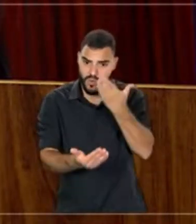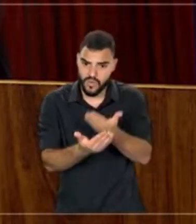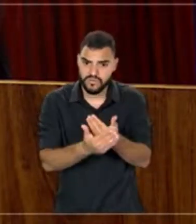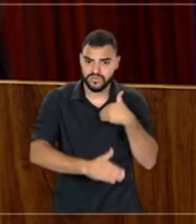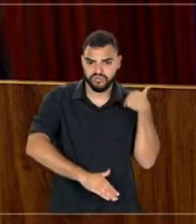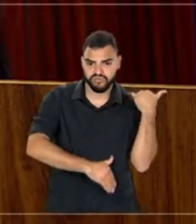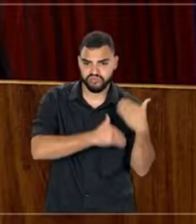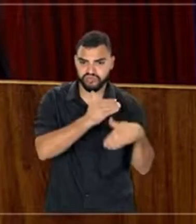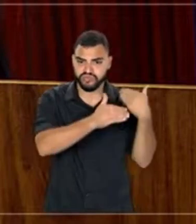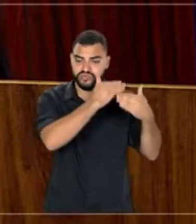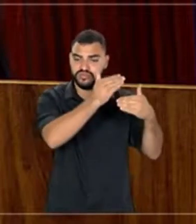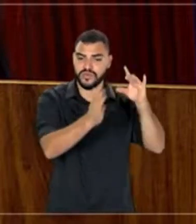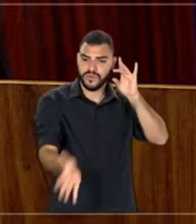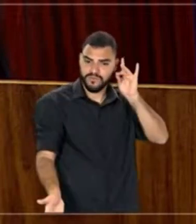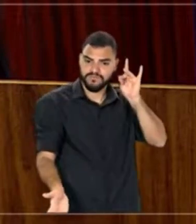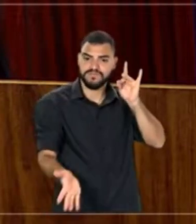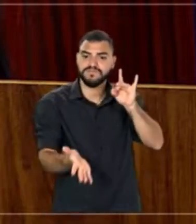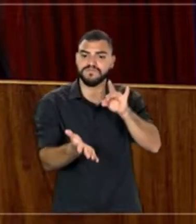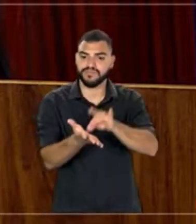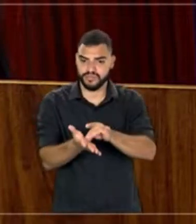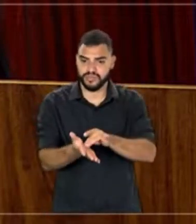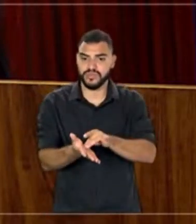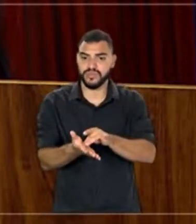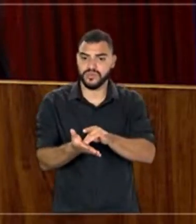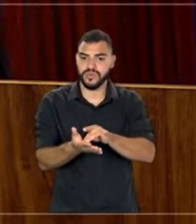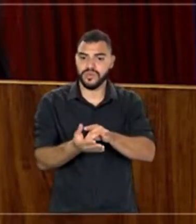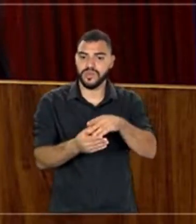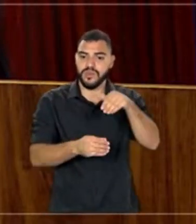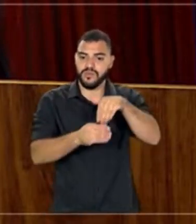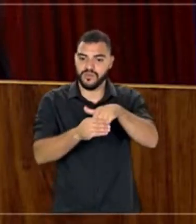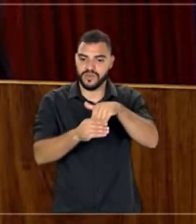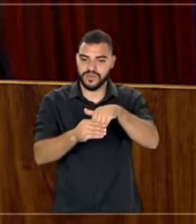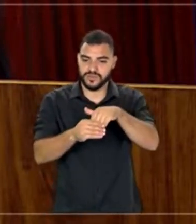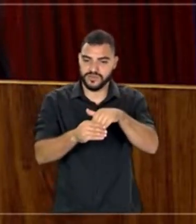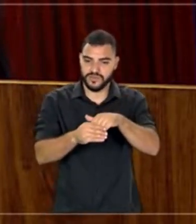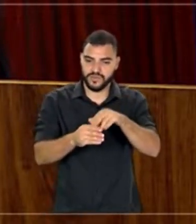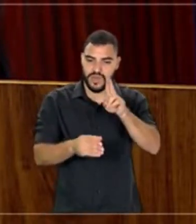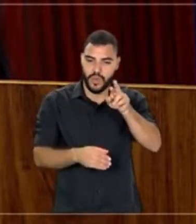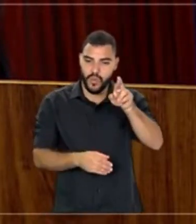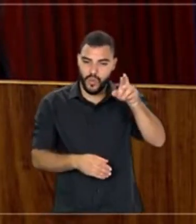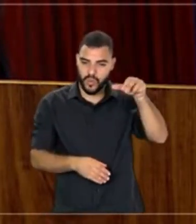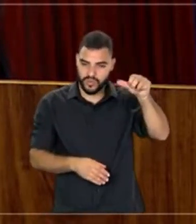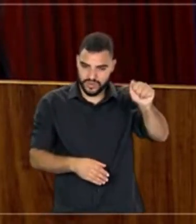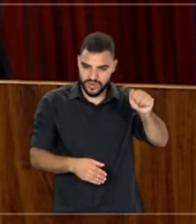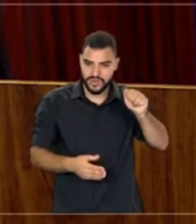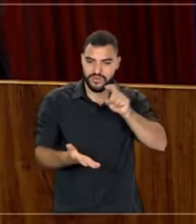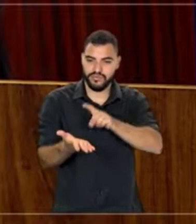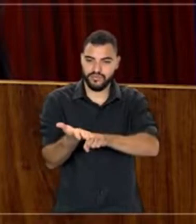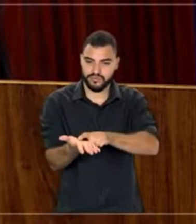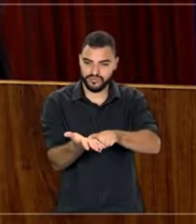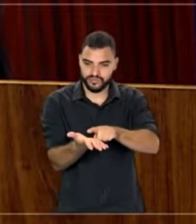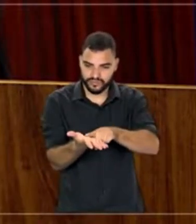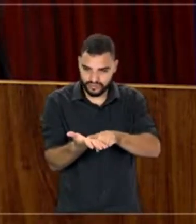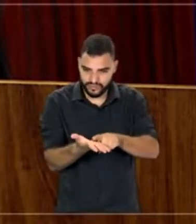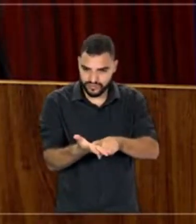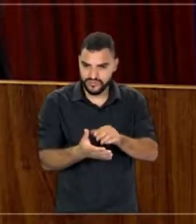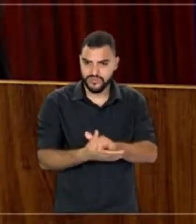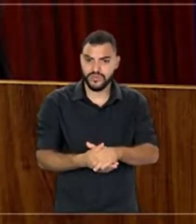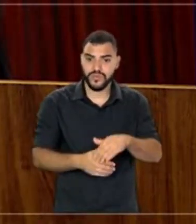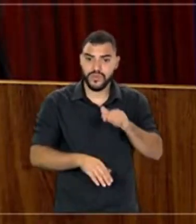e a transparência das urnas eletrônicas nas eleições brasileiras. Somos mais de